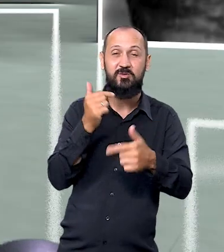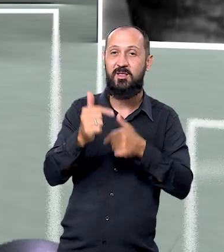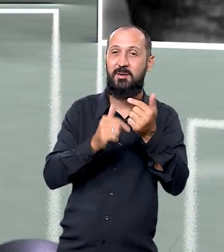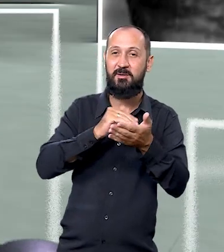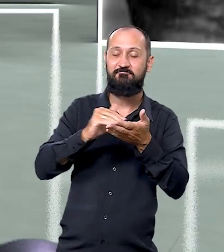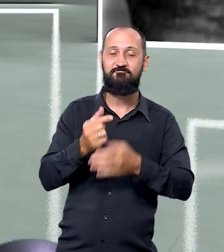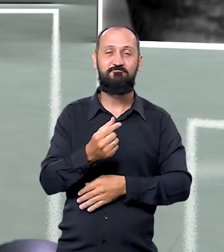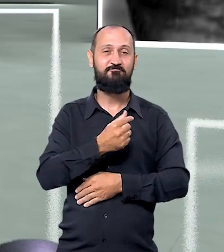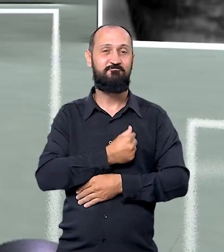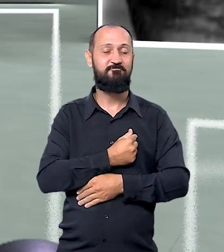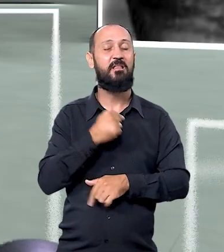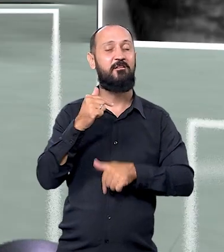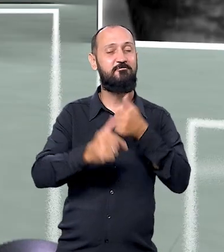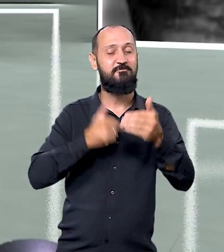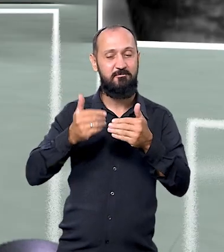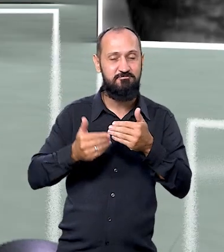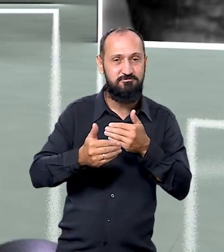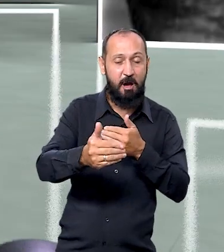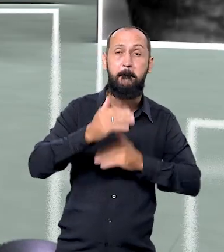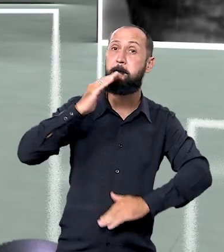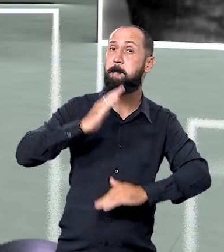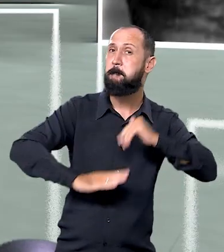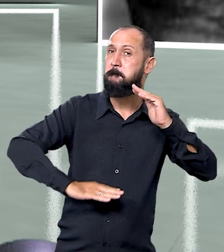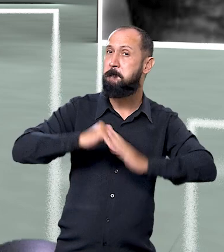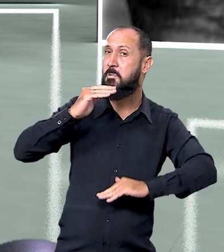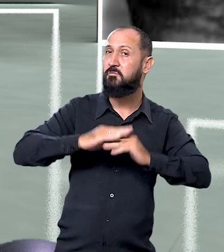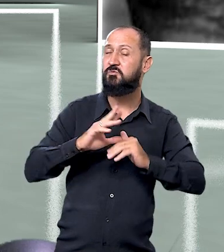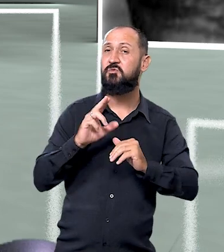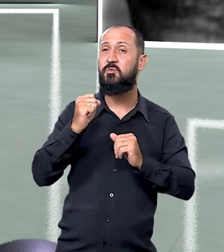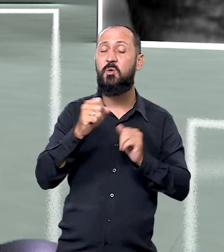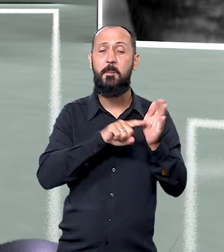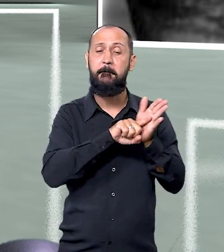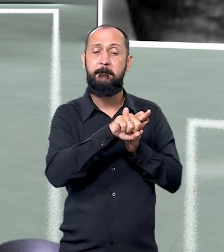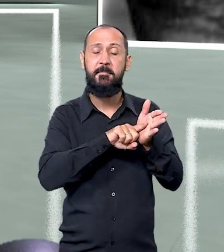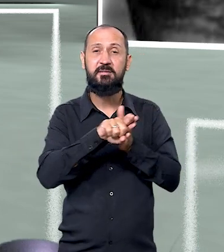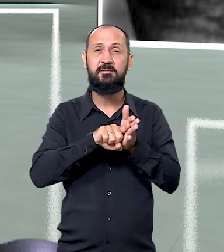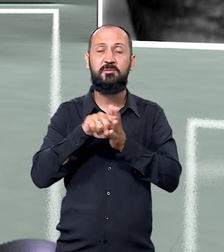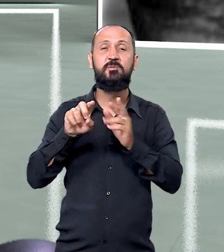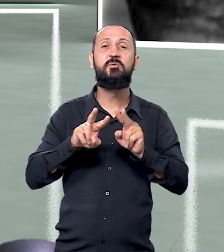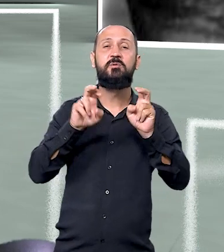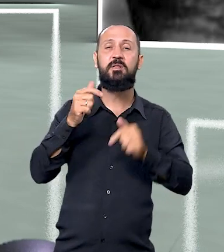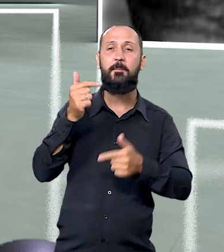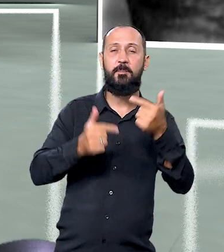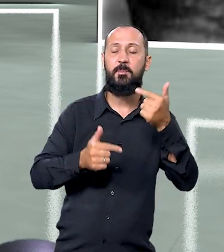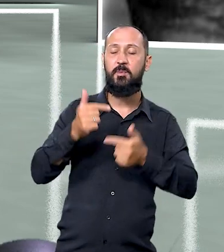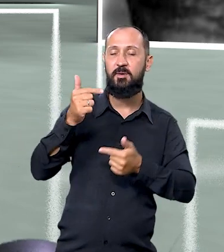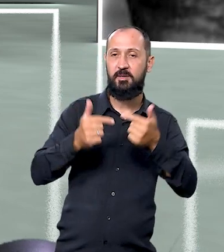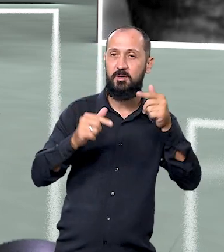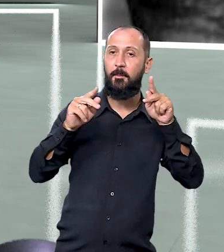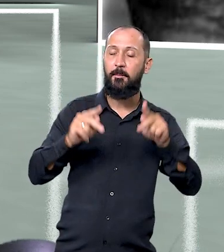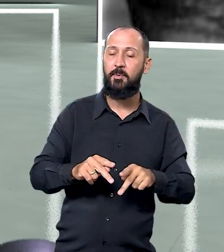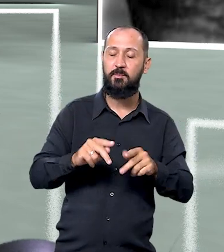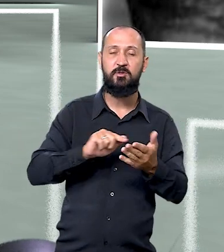pasta recentemente e tem uma longa trajetória profissional e como pesquisadora no que tange as